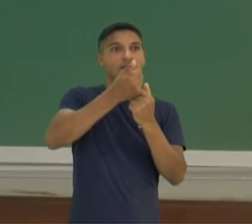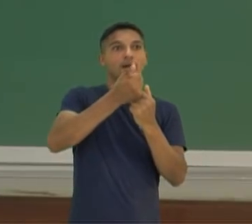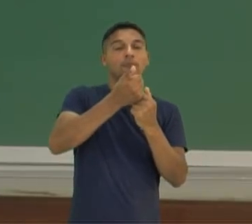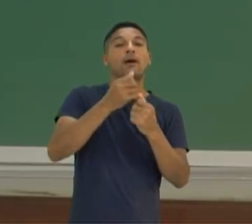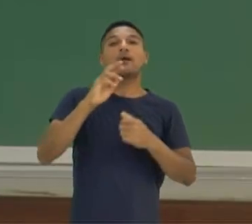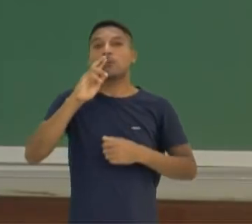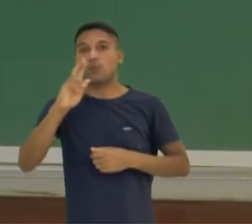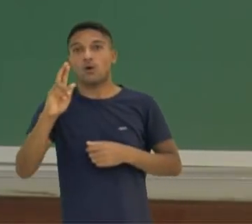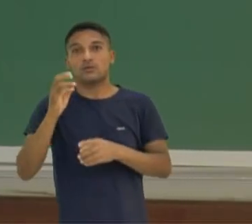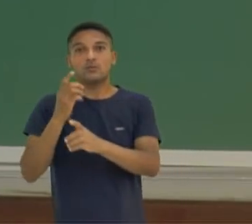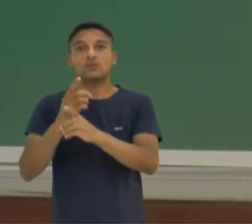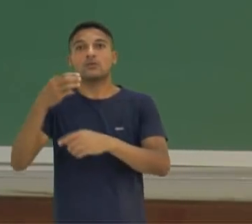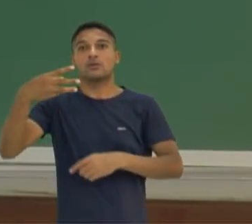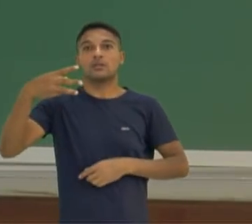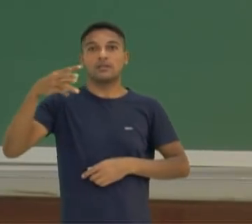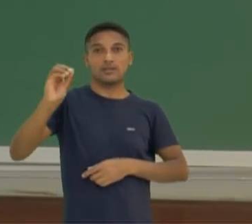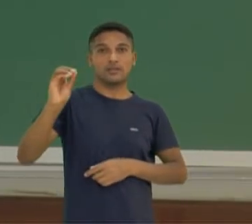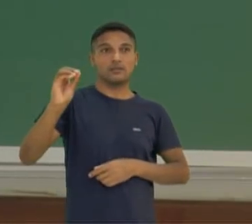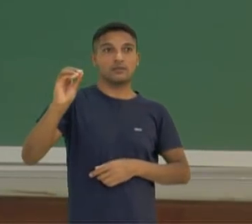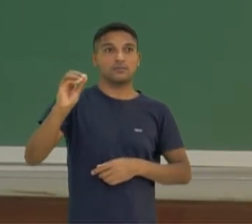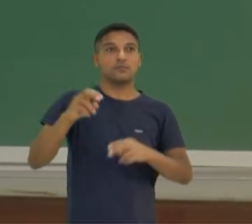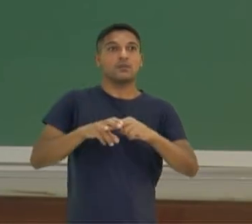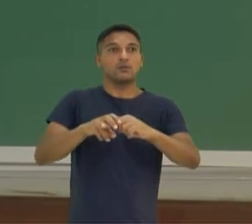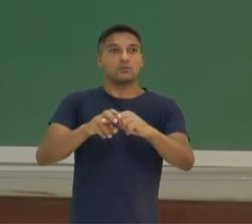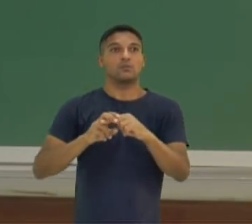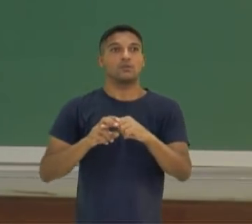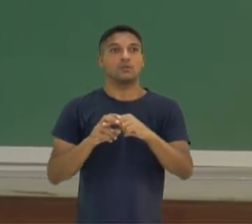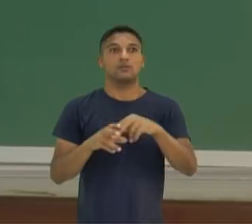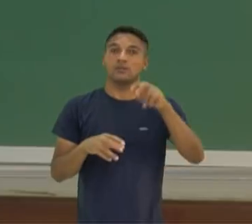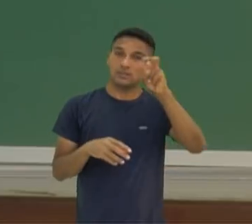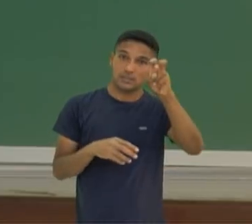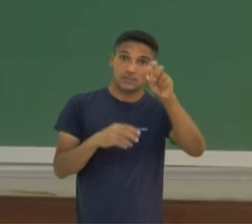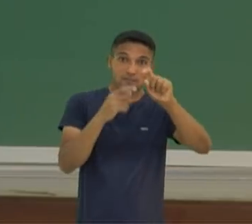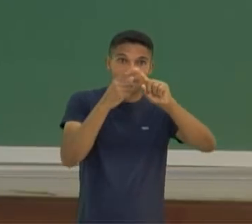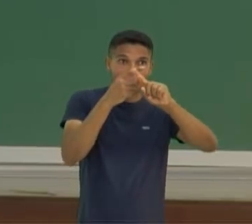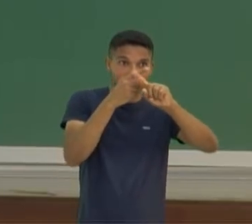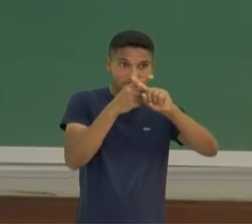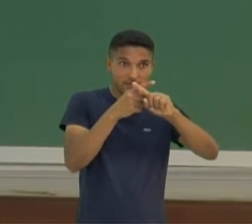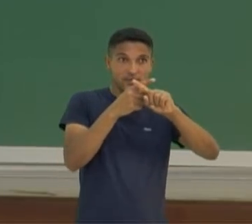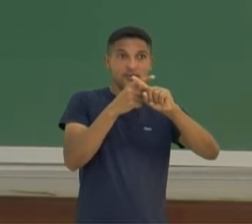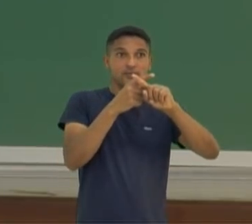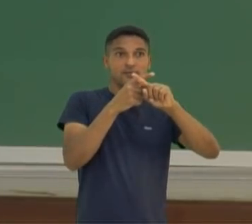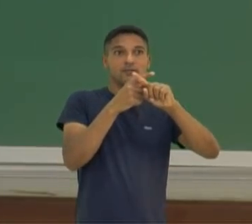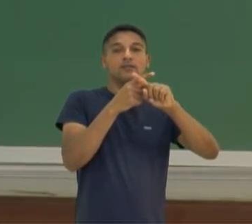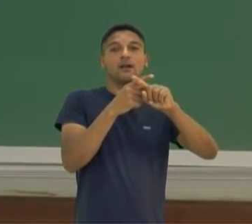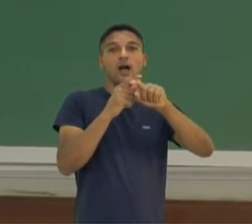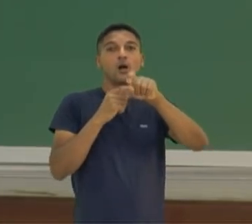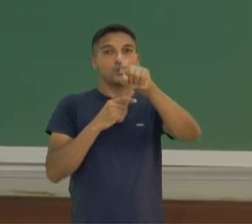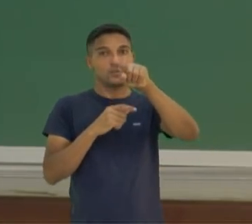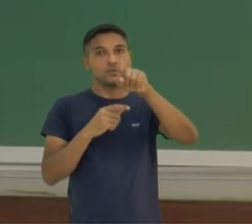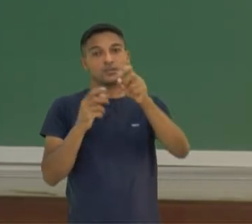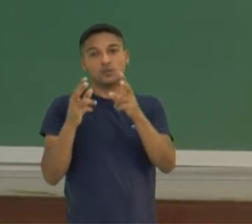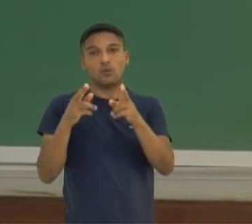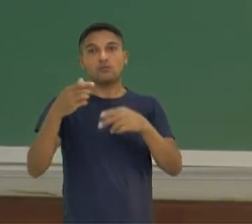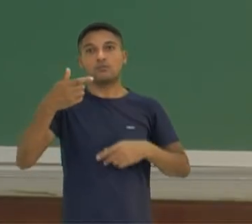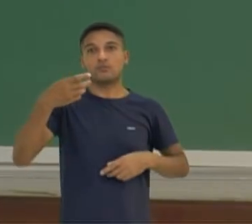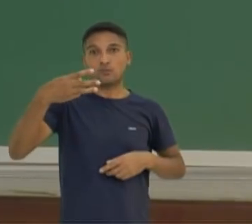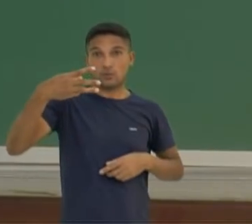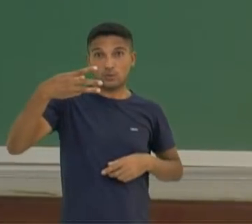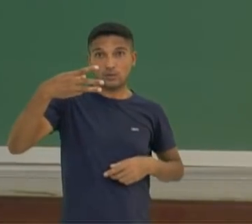Então, 5 vezes o número é igual a 30. Com isso, eu consigo resolver. Como que eu faço